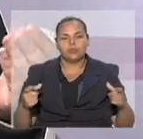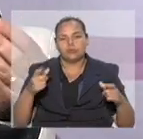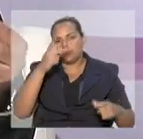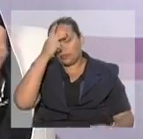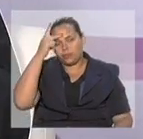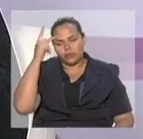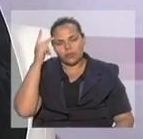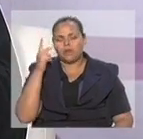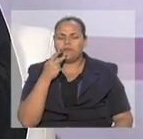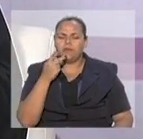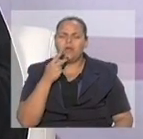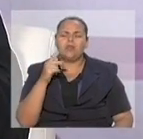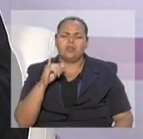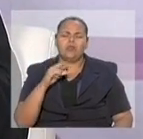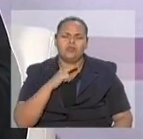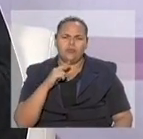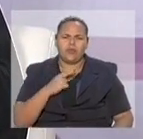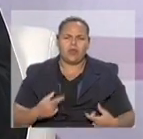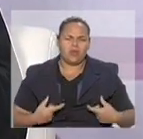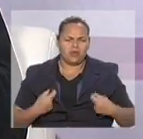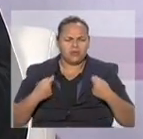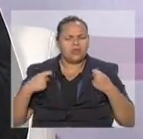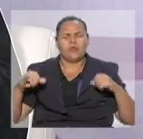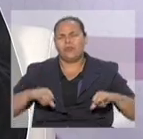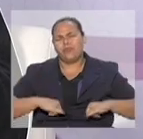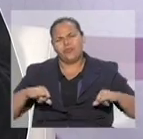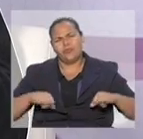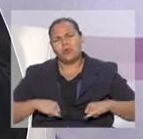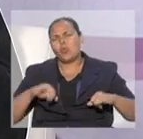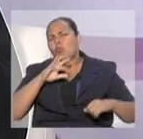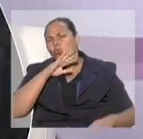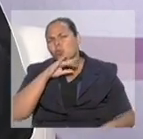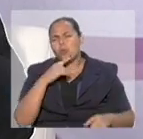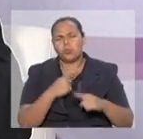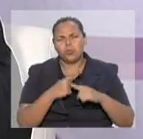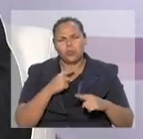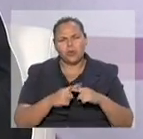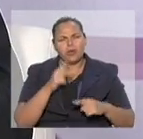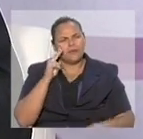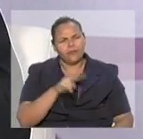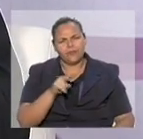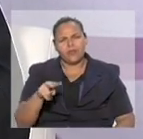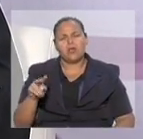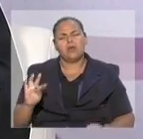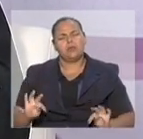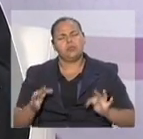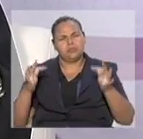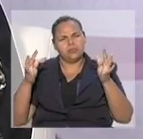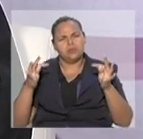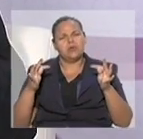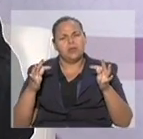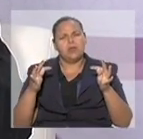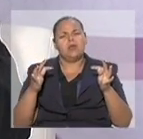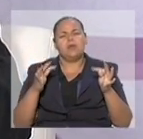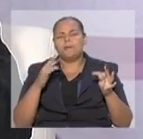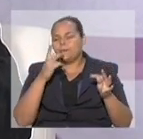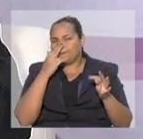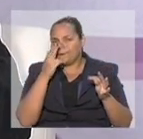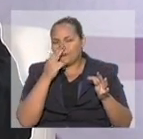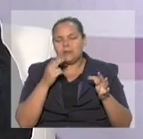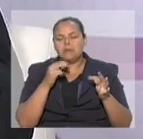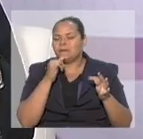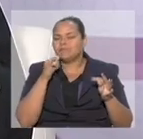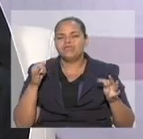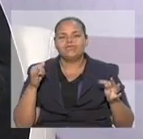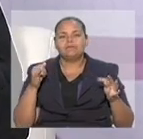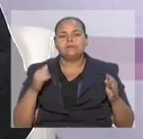é que a maioria das pessoas dizem assim, se eu tiver câncer é um sofrimento danado, é muito ruim. Porque eles estão vendo esse tratamento